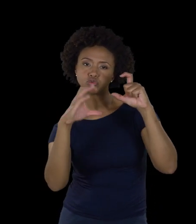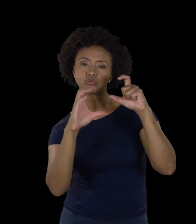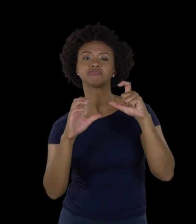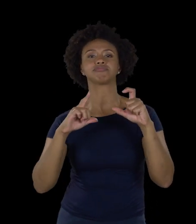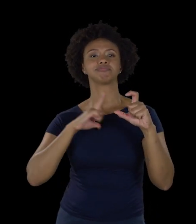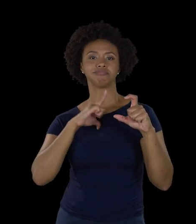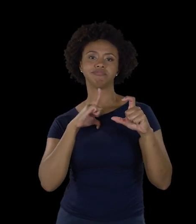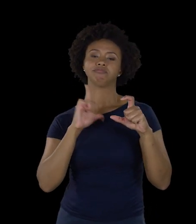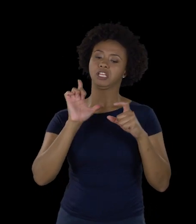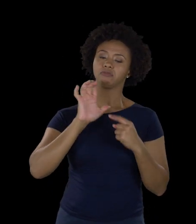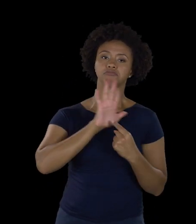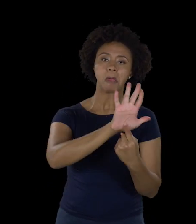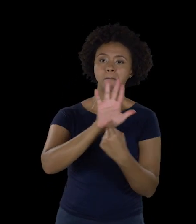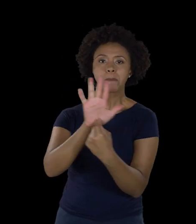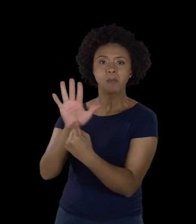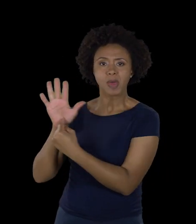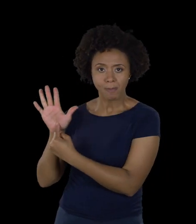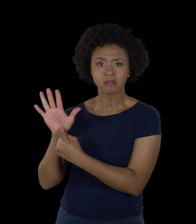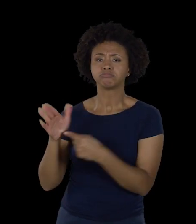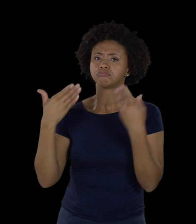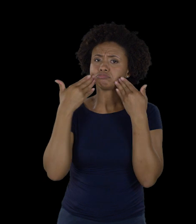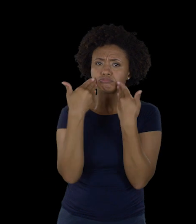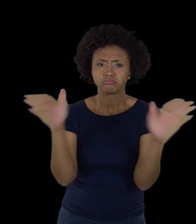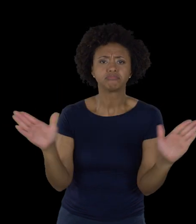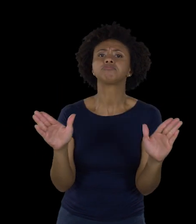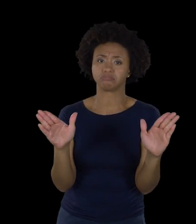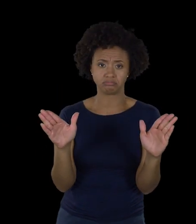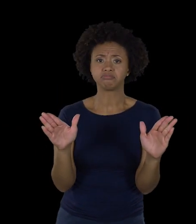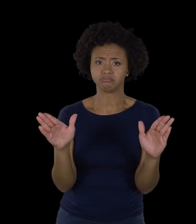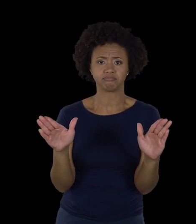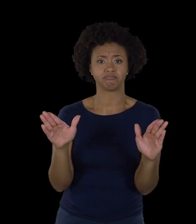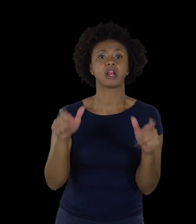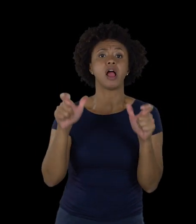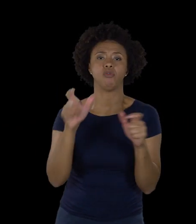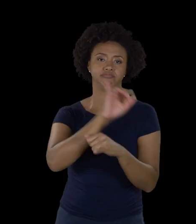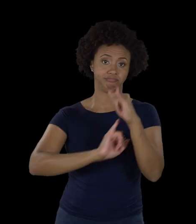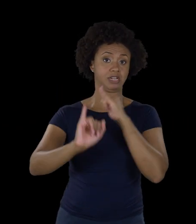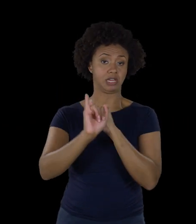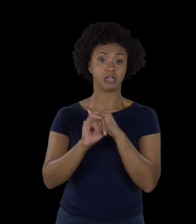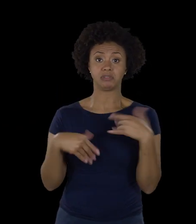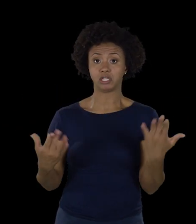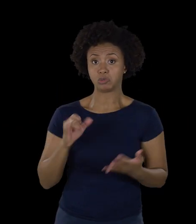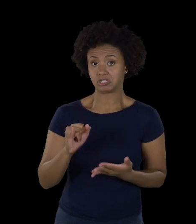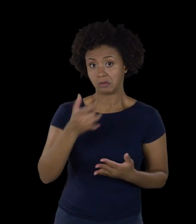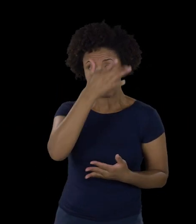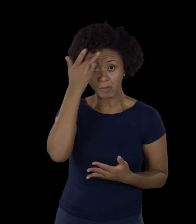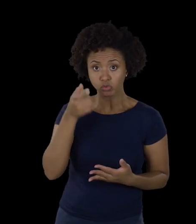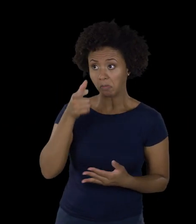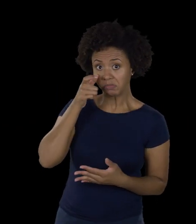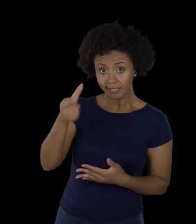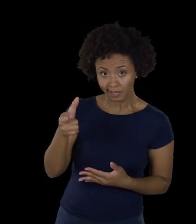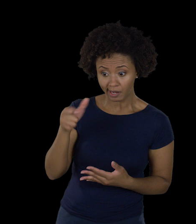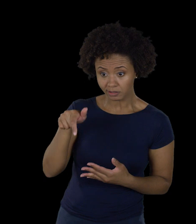exposição ela foi colocada à disposição de toda a população na internet, então qualquer pessoa que queira acessar essa